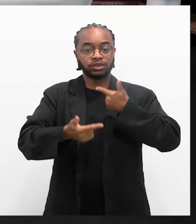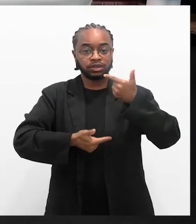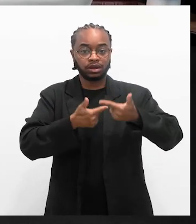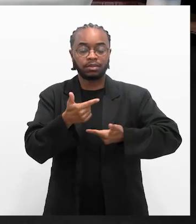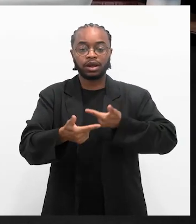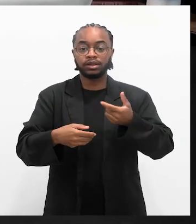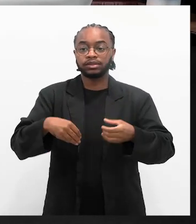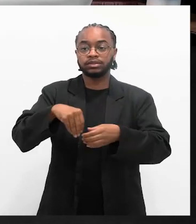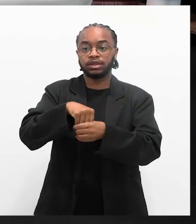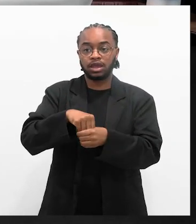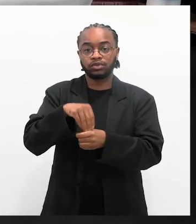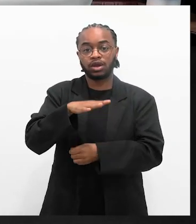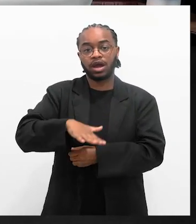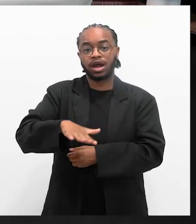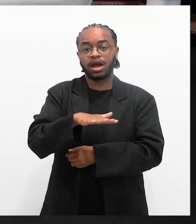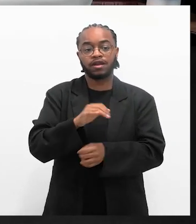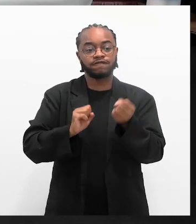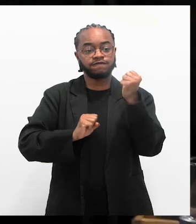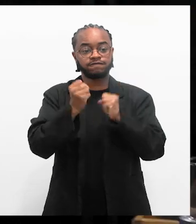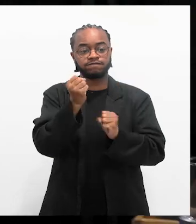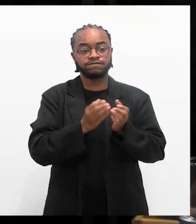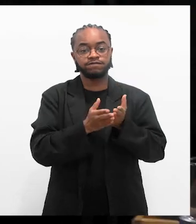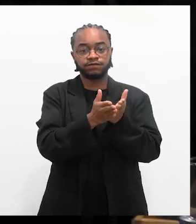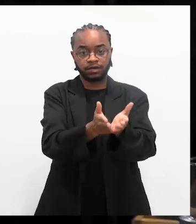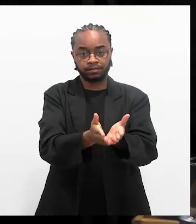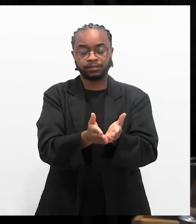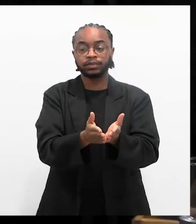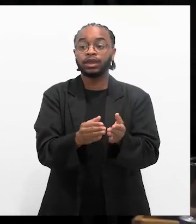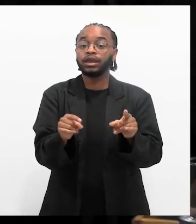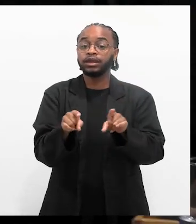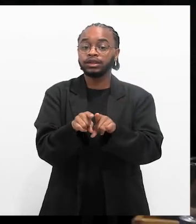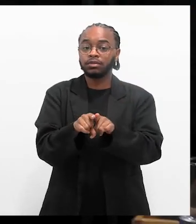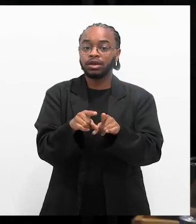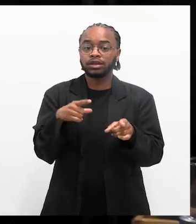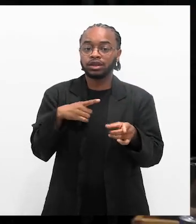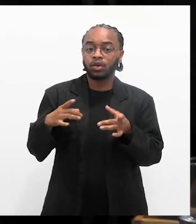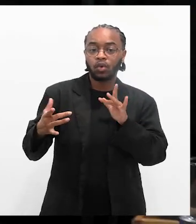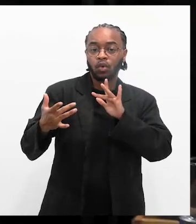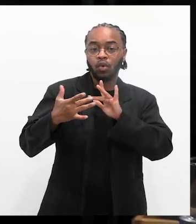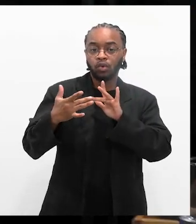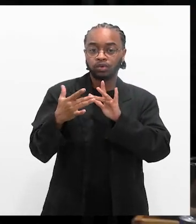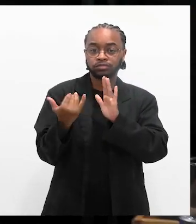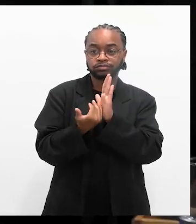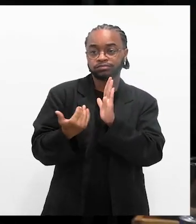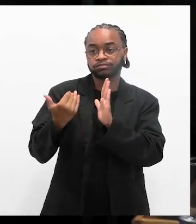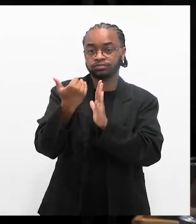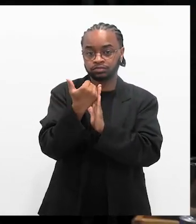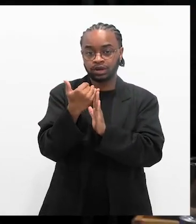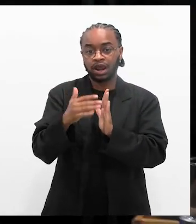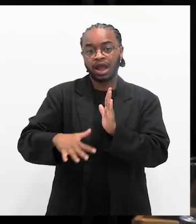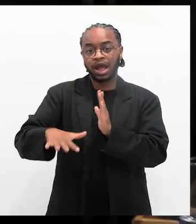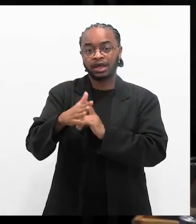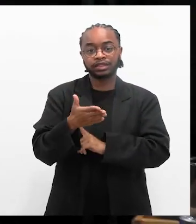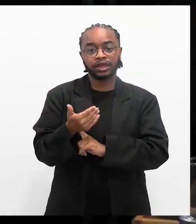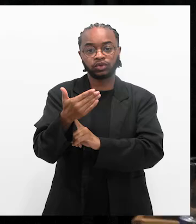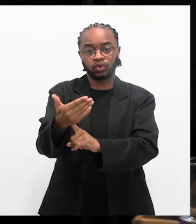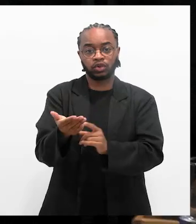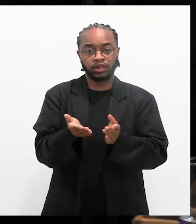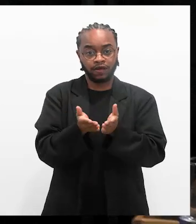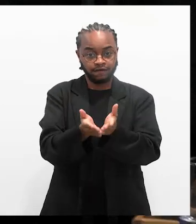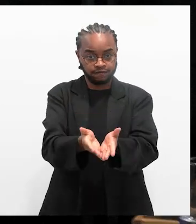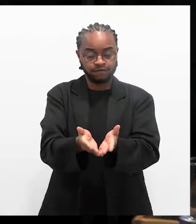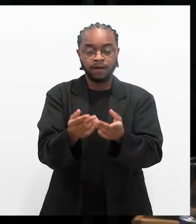fazia, né, dentro da indústria naval. E numa aproximação muito grande com o cluster